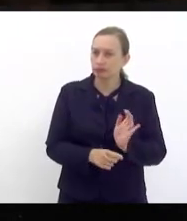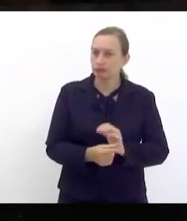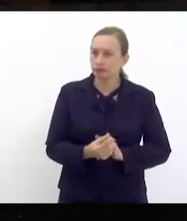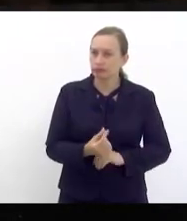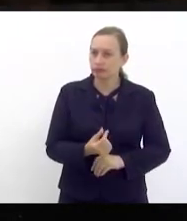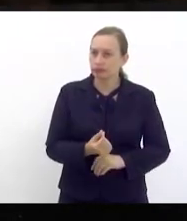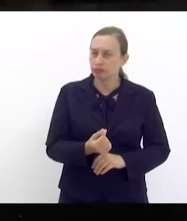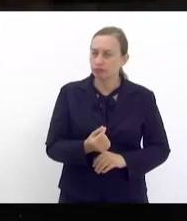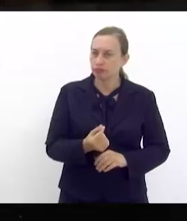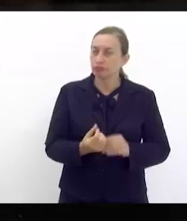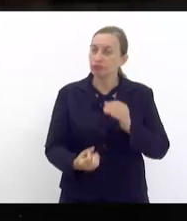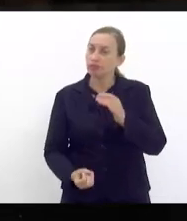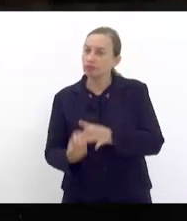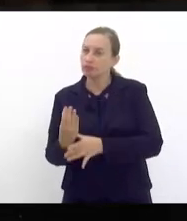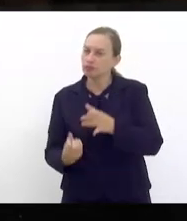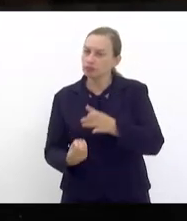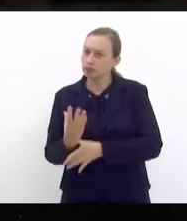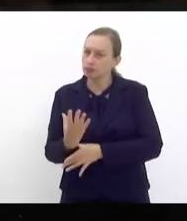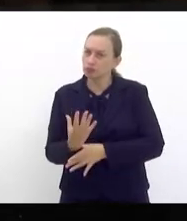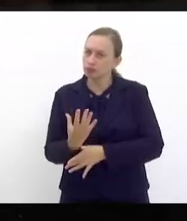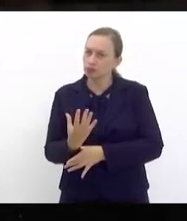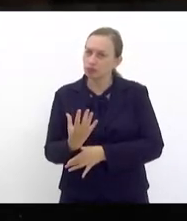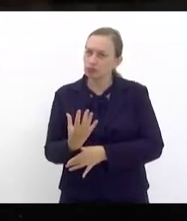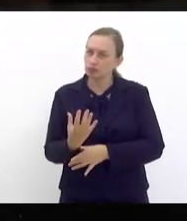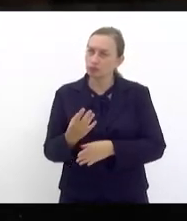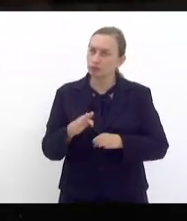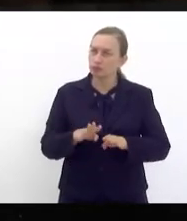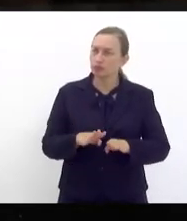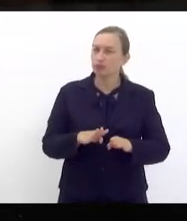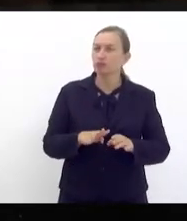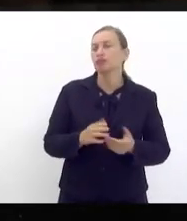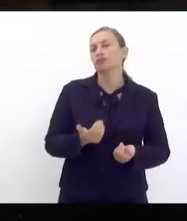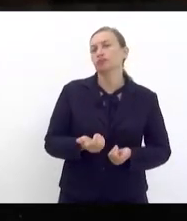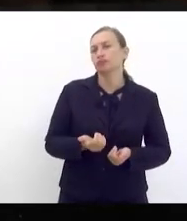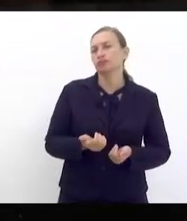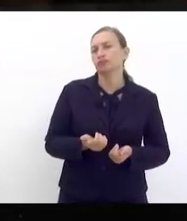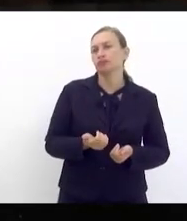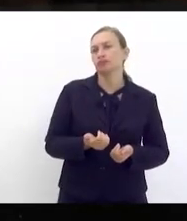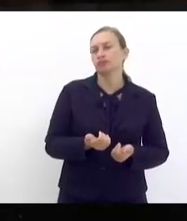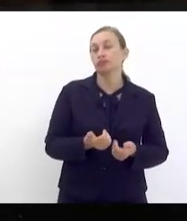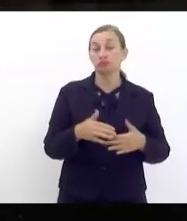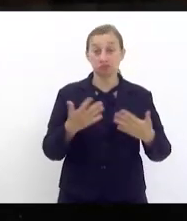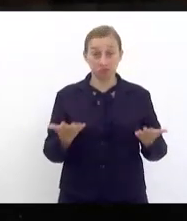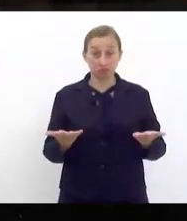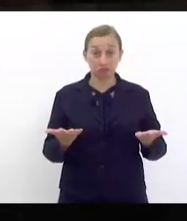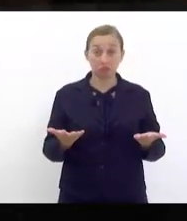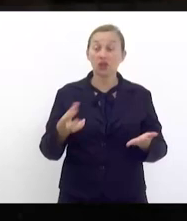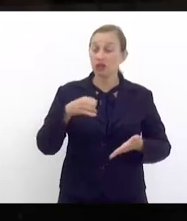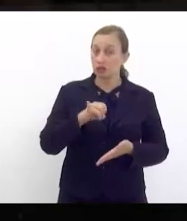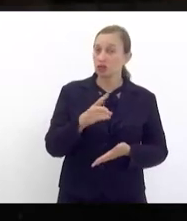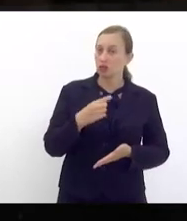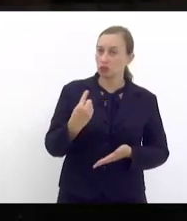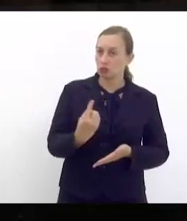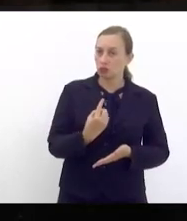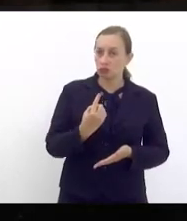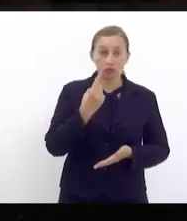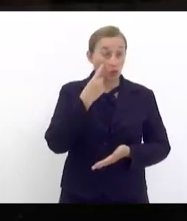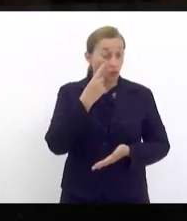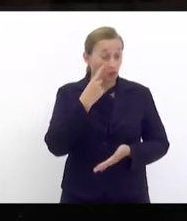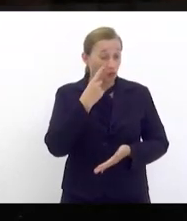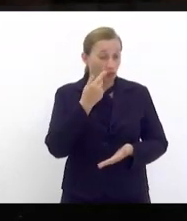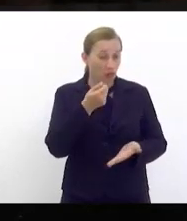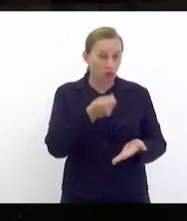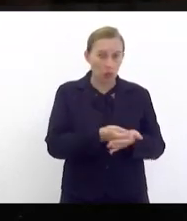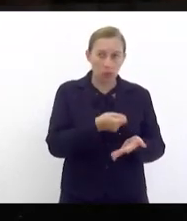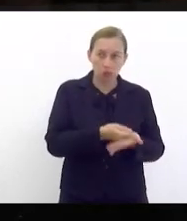mesmos patamares a renúncia fiscal praticada, as renúncias fiscais praticadas. Ora, se a gente não rever as obrigações